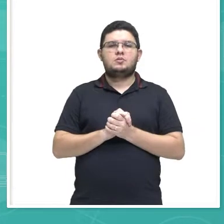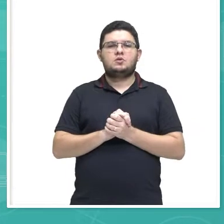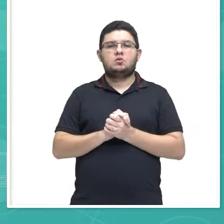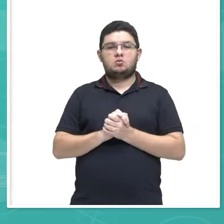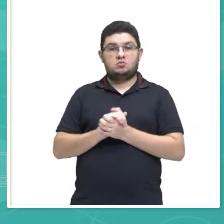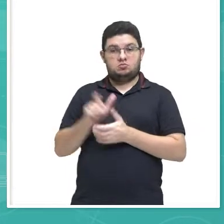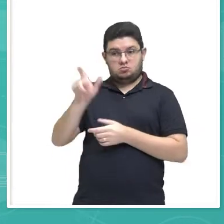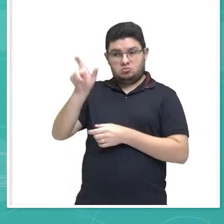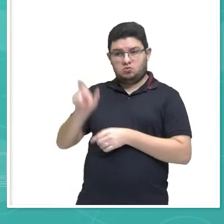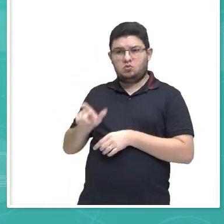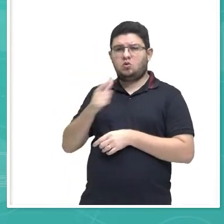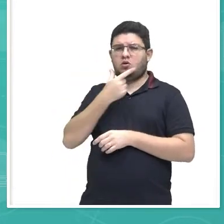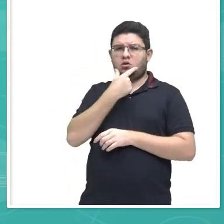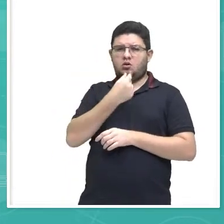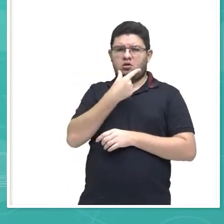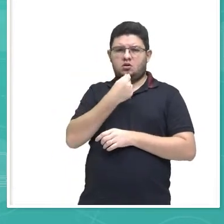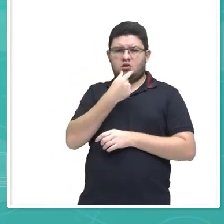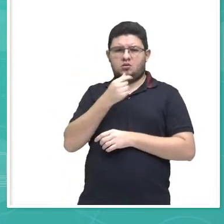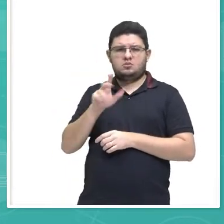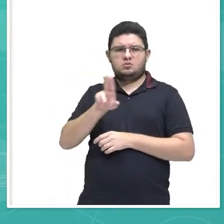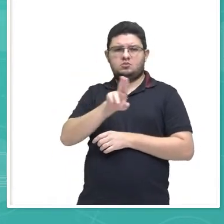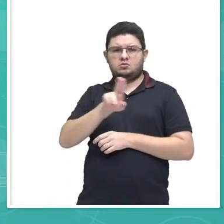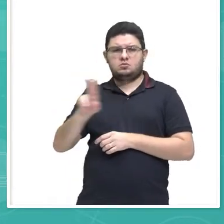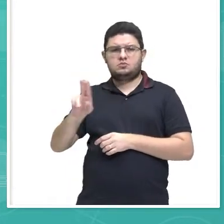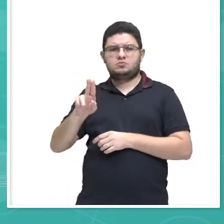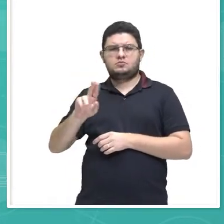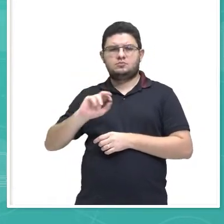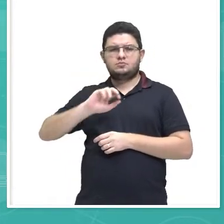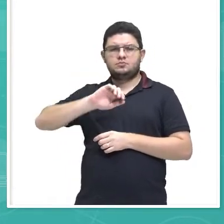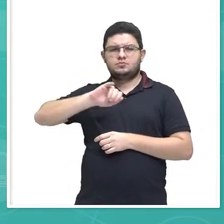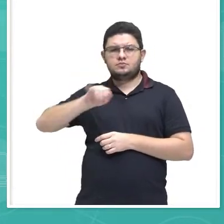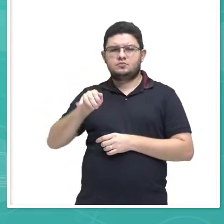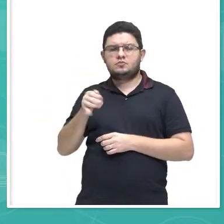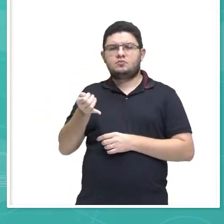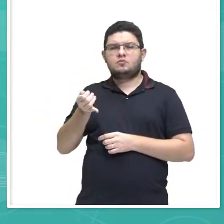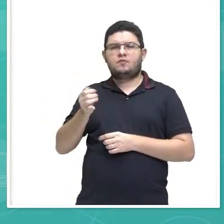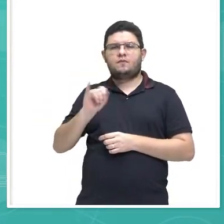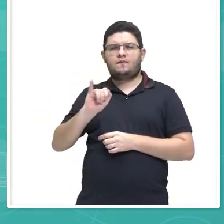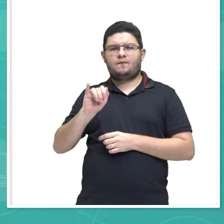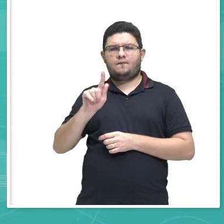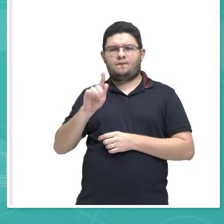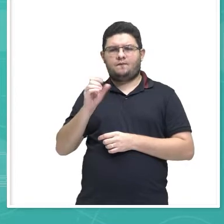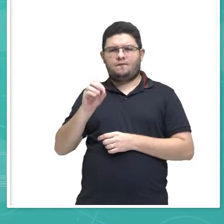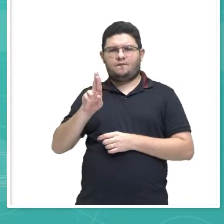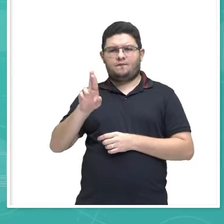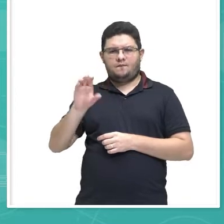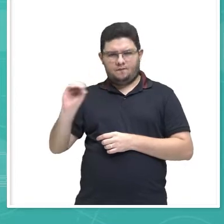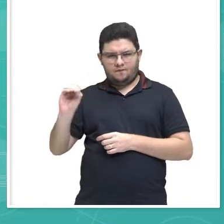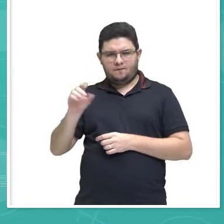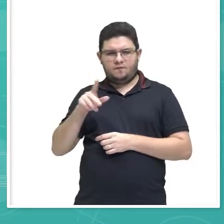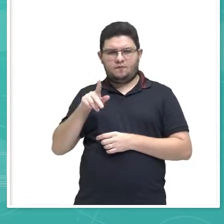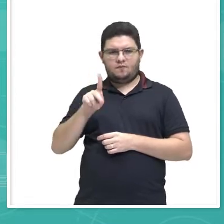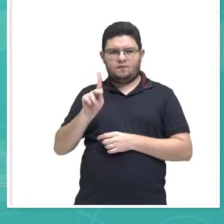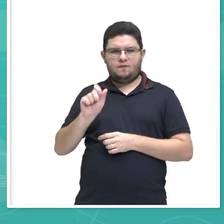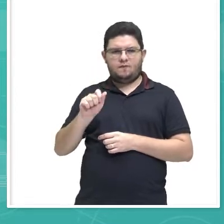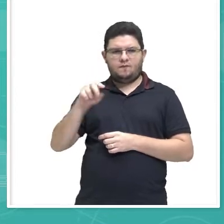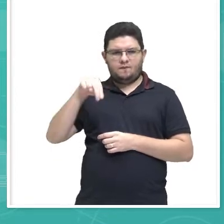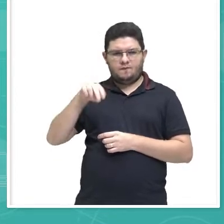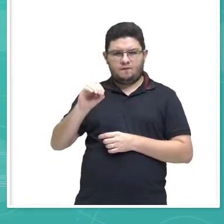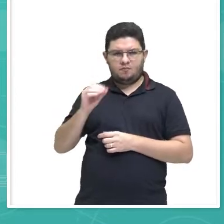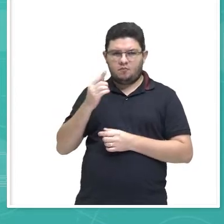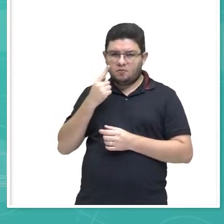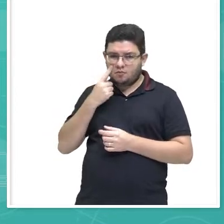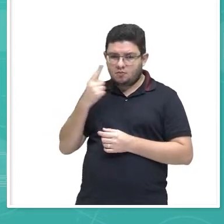que foi um professor de educação física lá daquela época, do século XIX, ele foi um